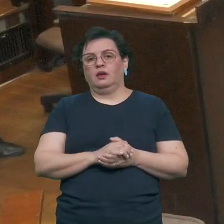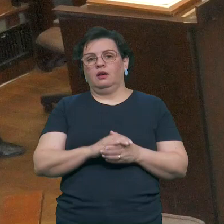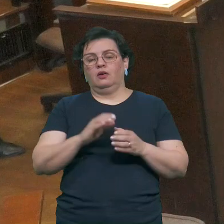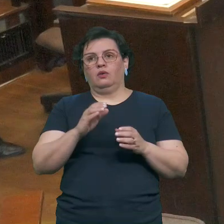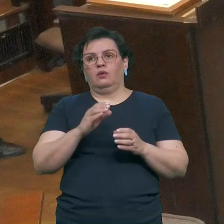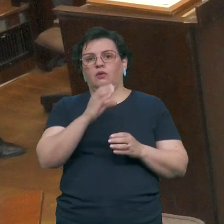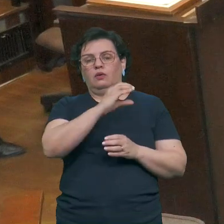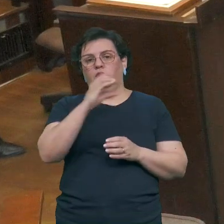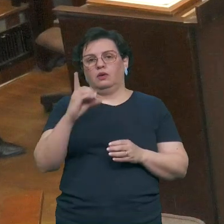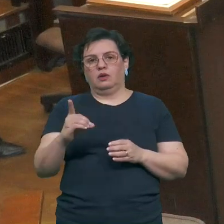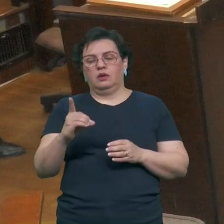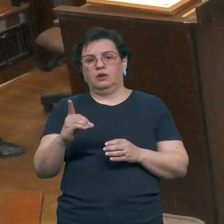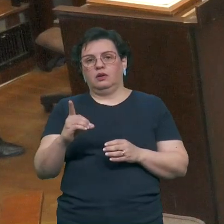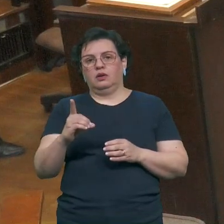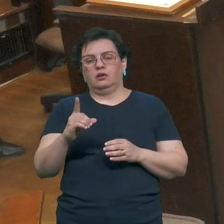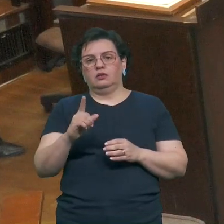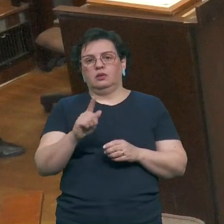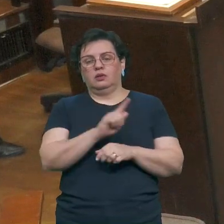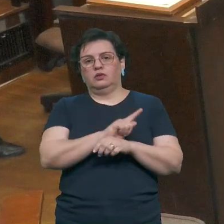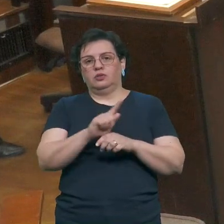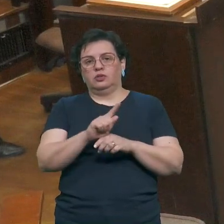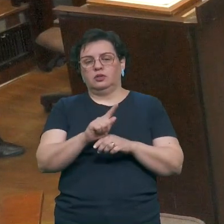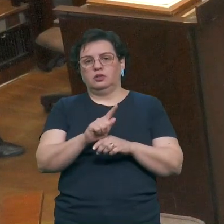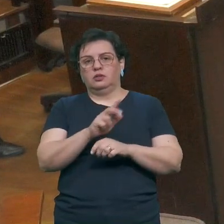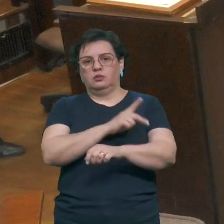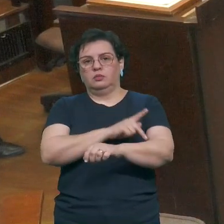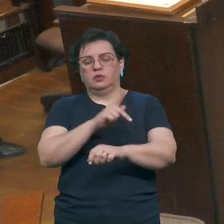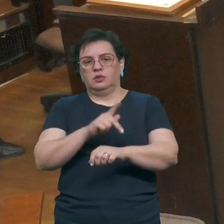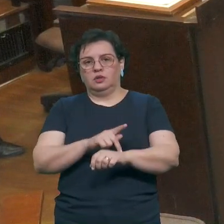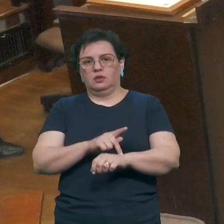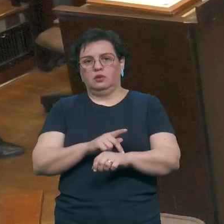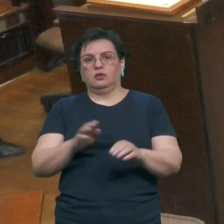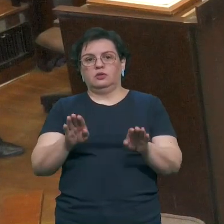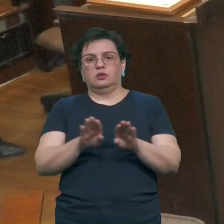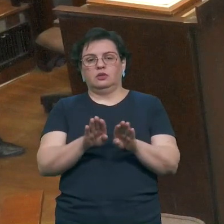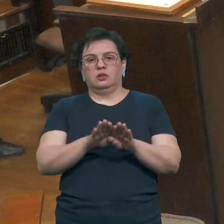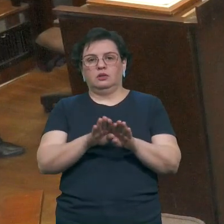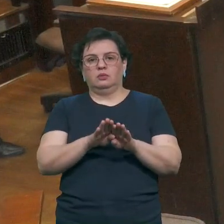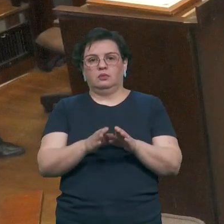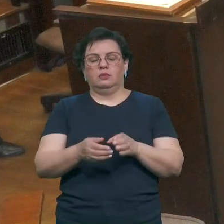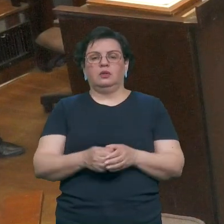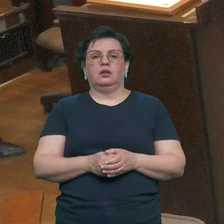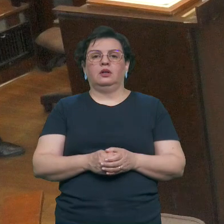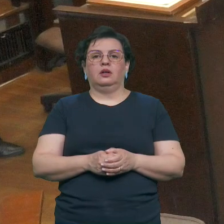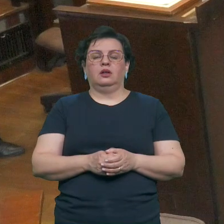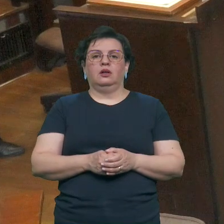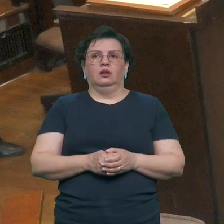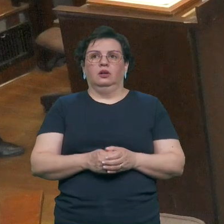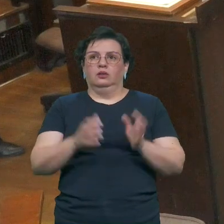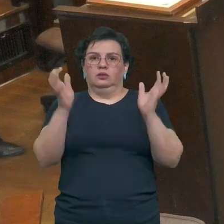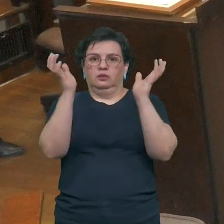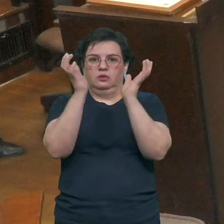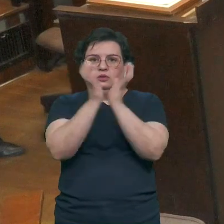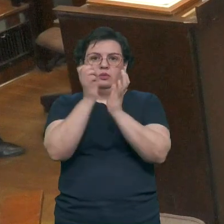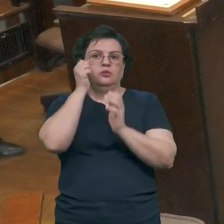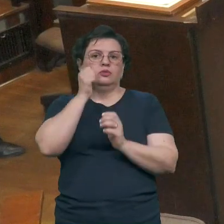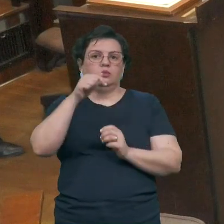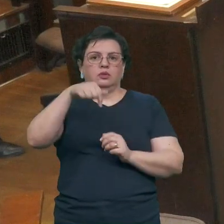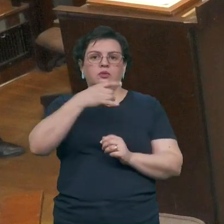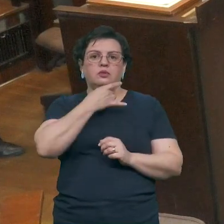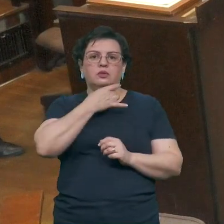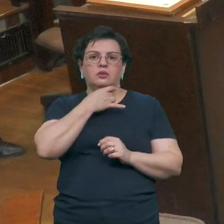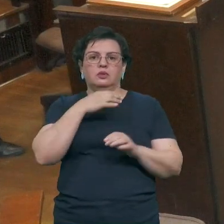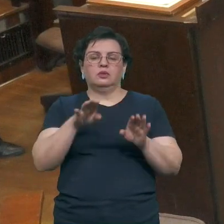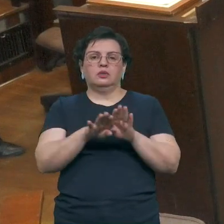gestão pedagógica da José Ambrósio dos Santos, integrante do coletivo de Mulheres Marília, integrante do Conselho Municipal